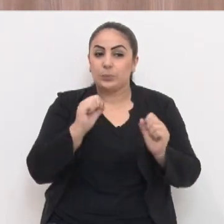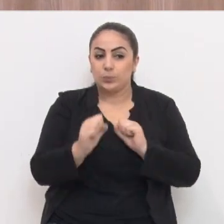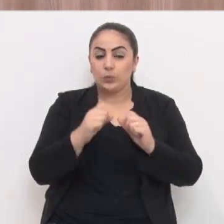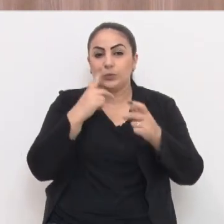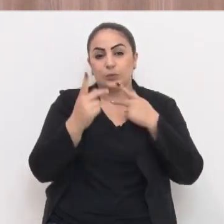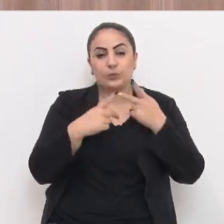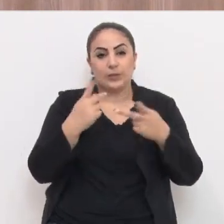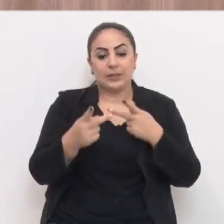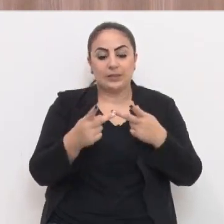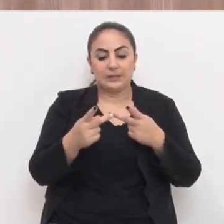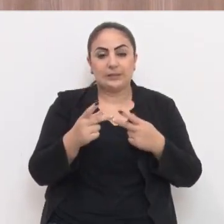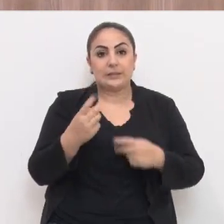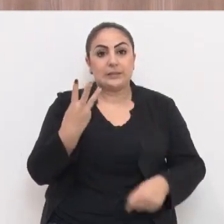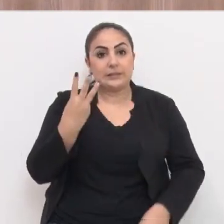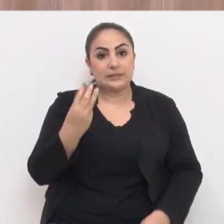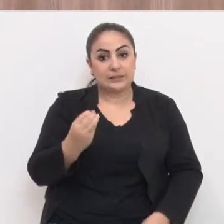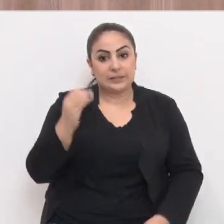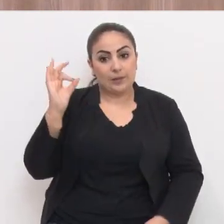eu diria que